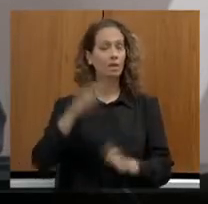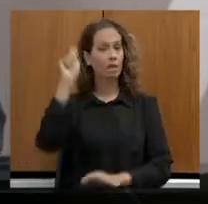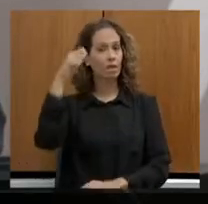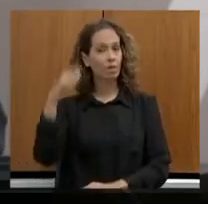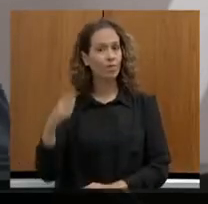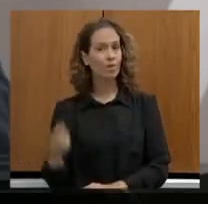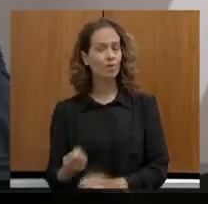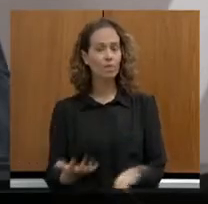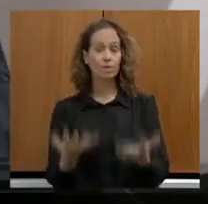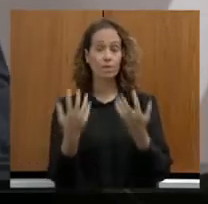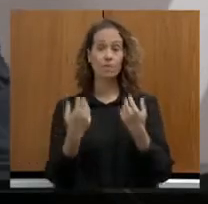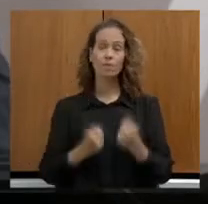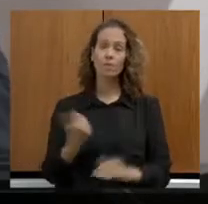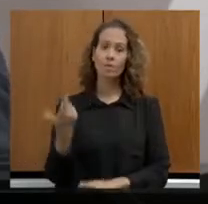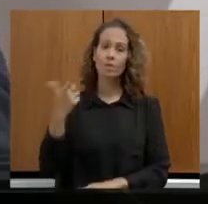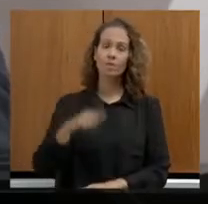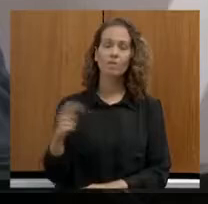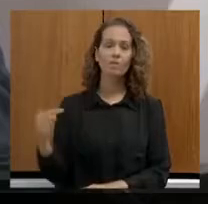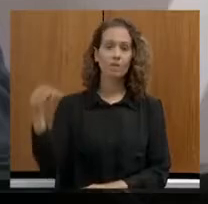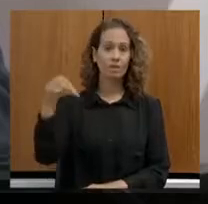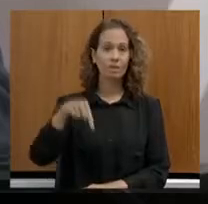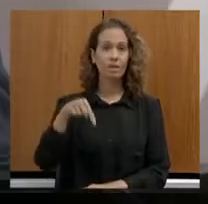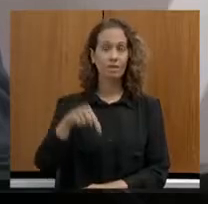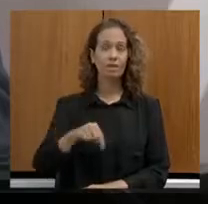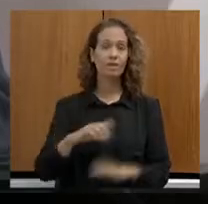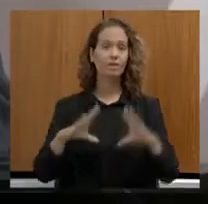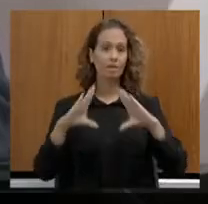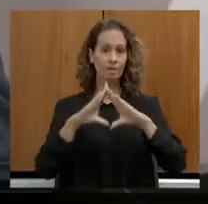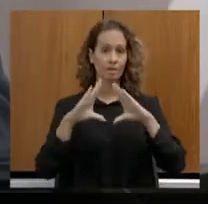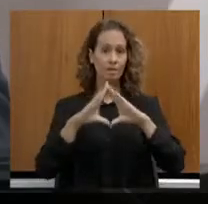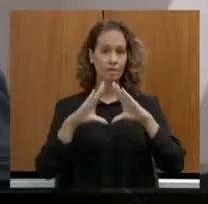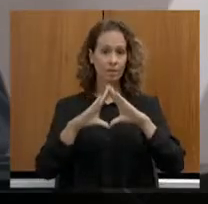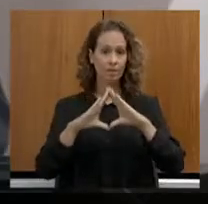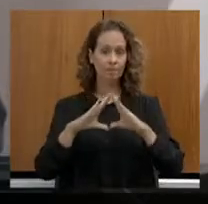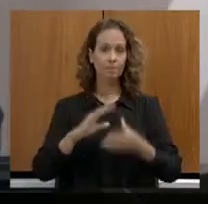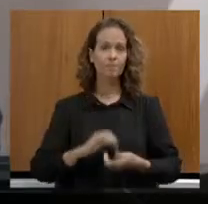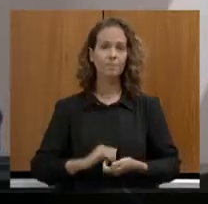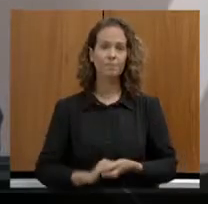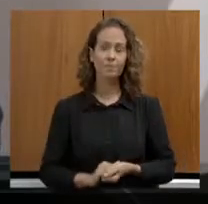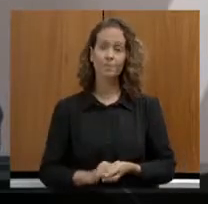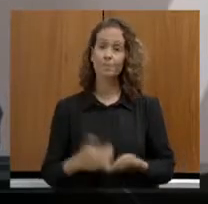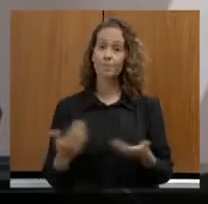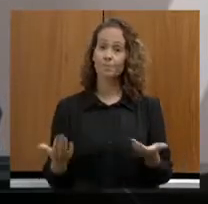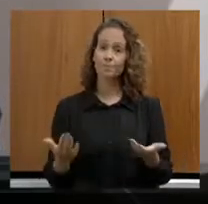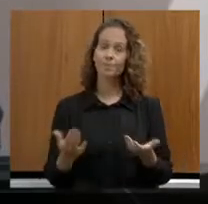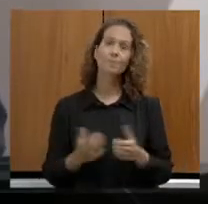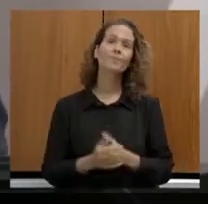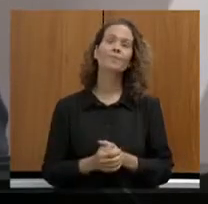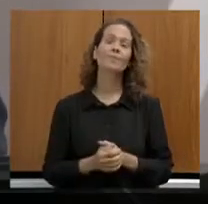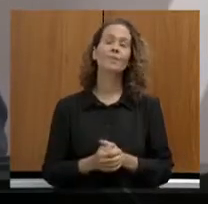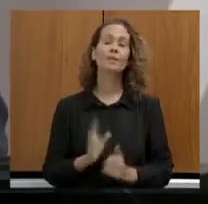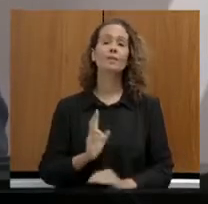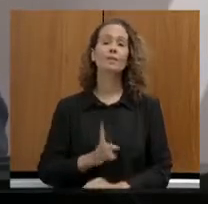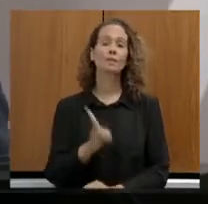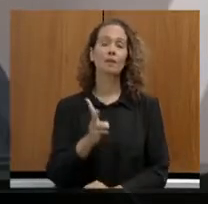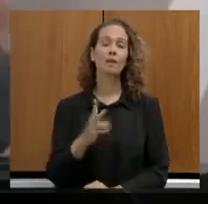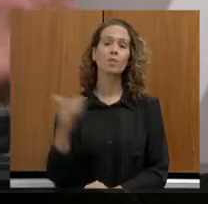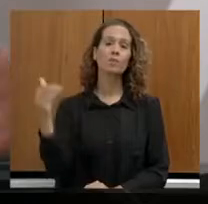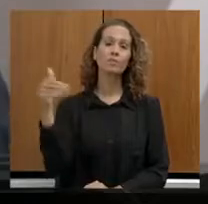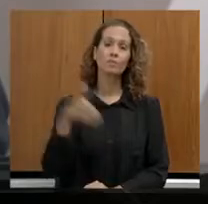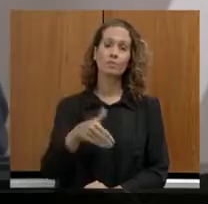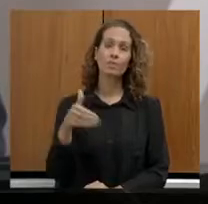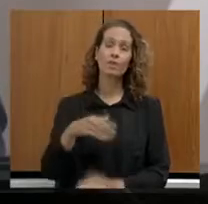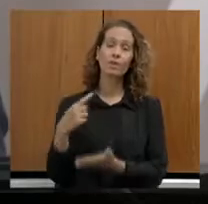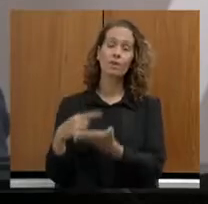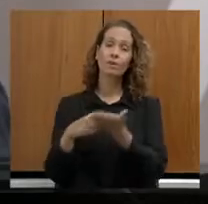receber vossa excelência mais uma vez aqui na nossa Assembleia Legislativa aliás todas as vezes que vossa